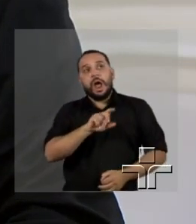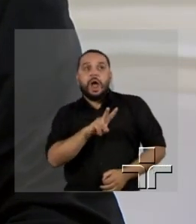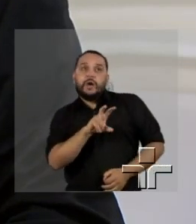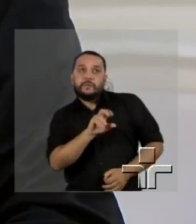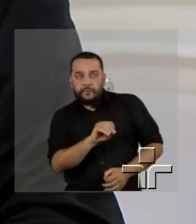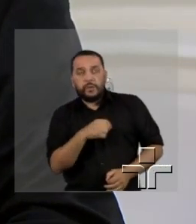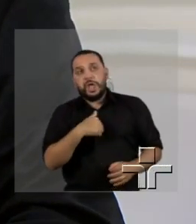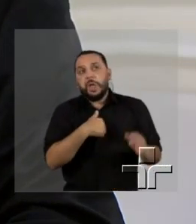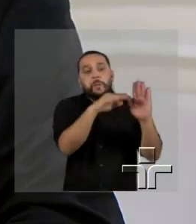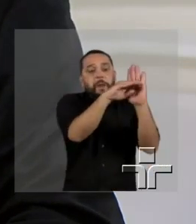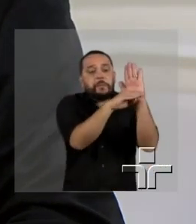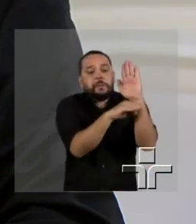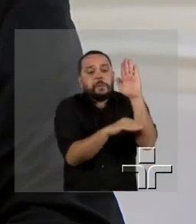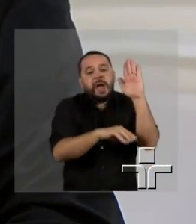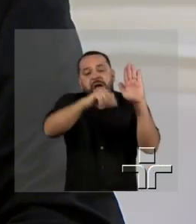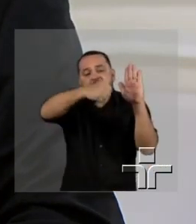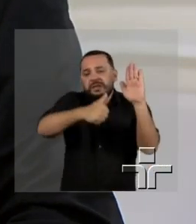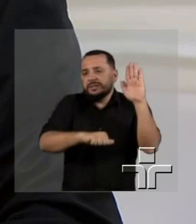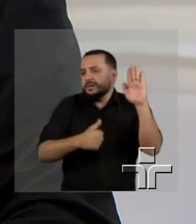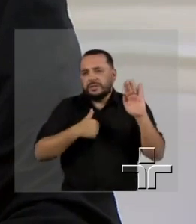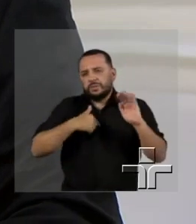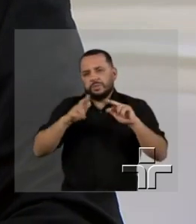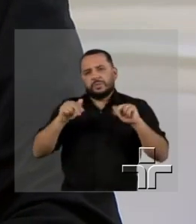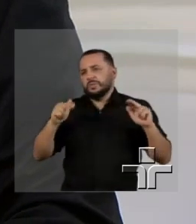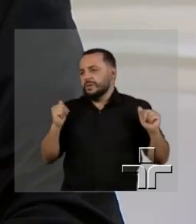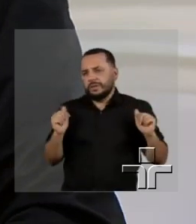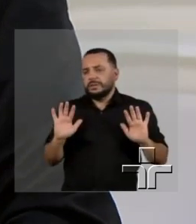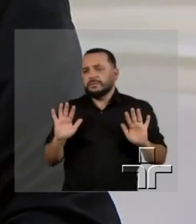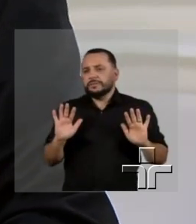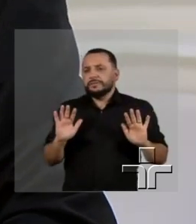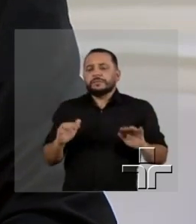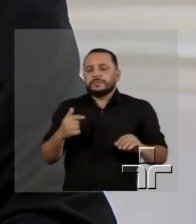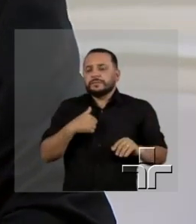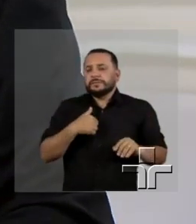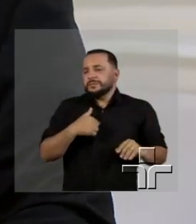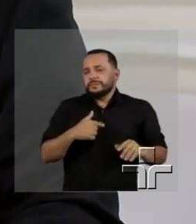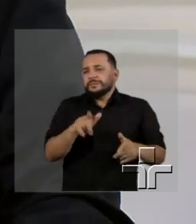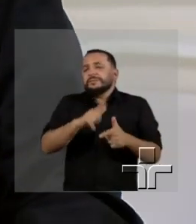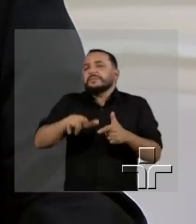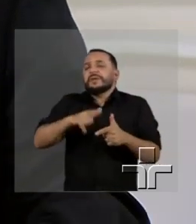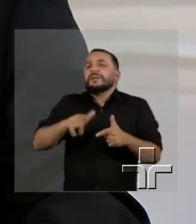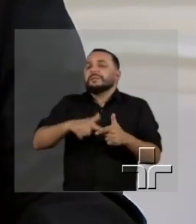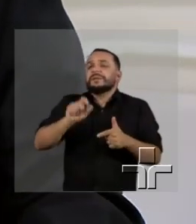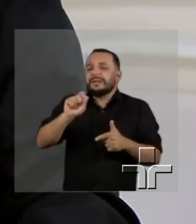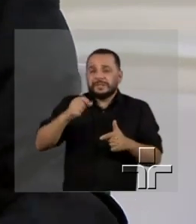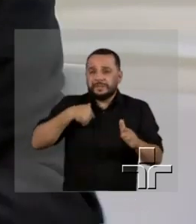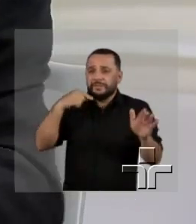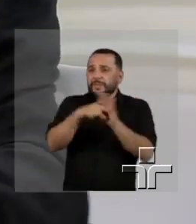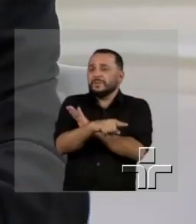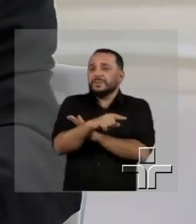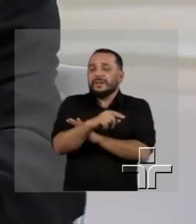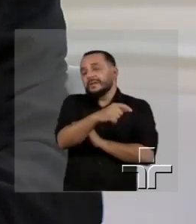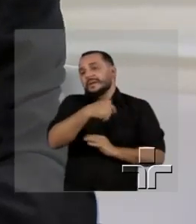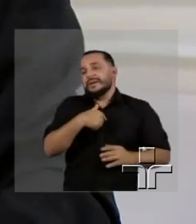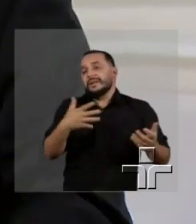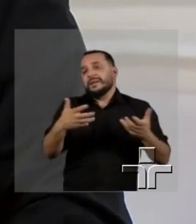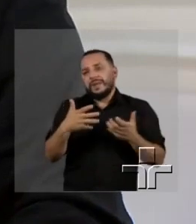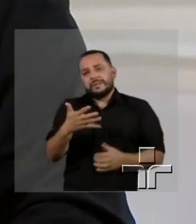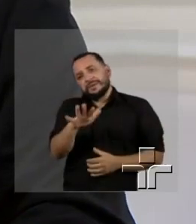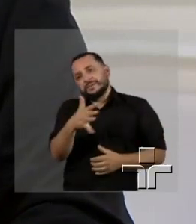para viver, para trabalhar, e que diminua essa vergonhosa, essa imoralidade da nossa diferença